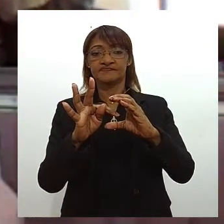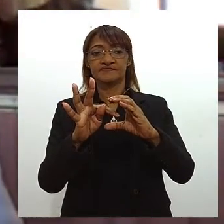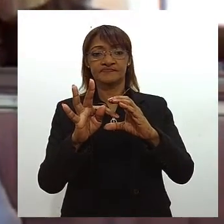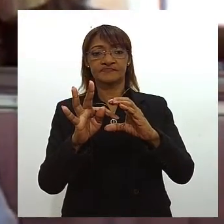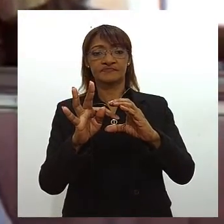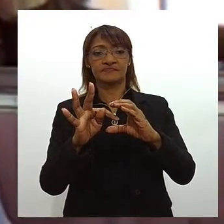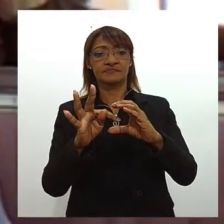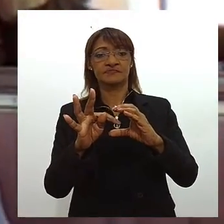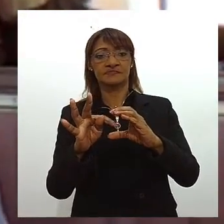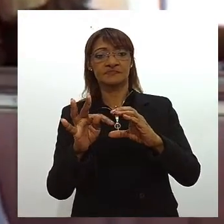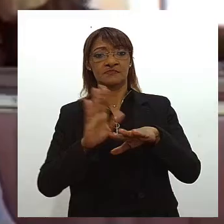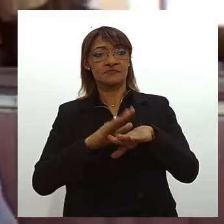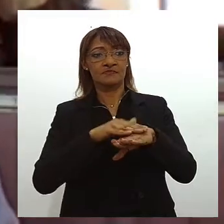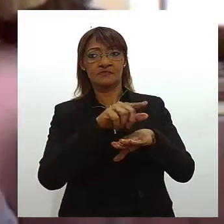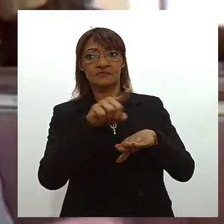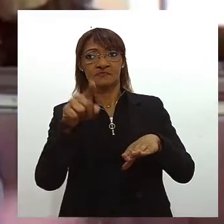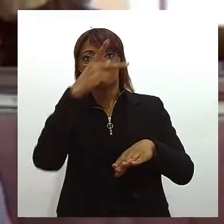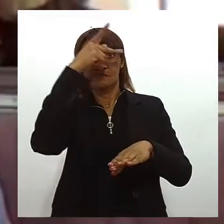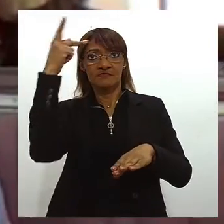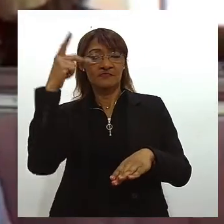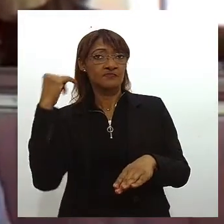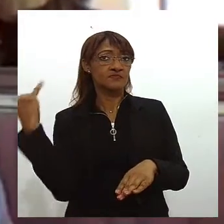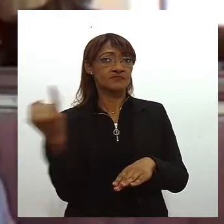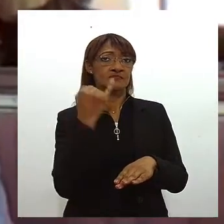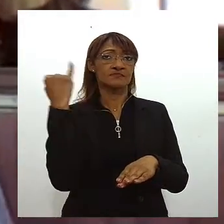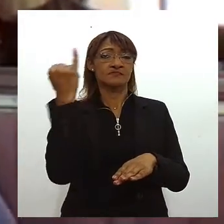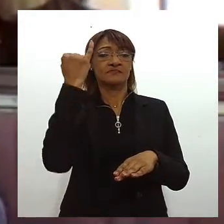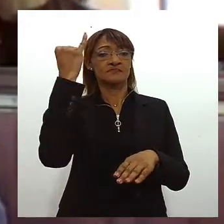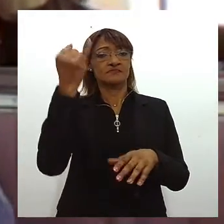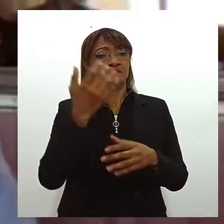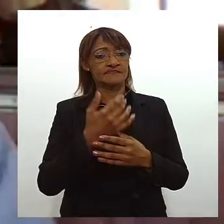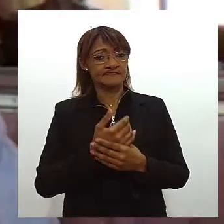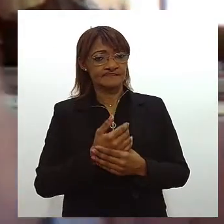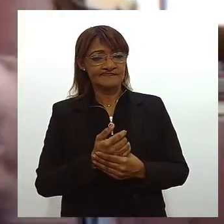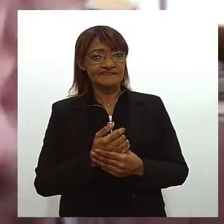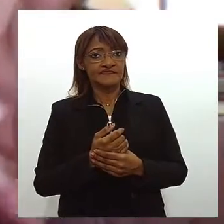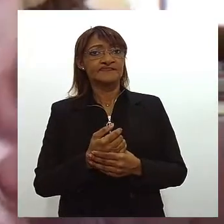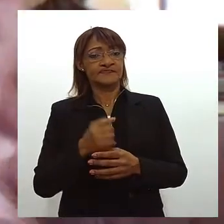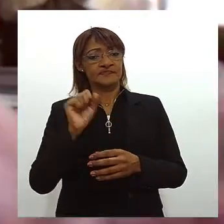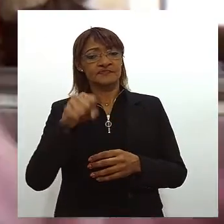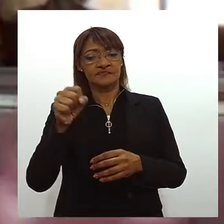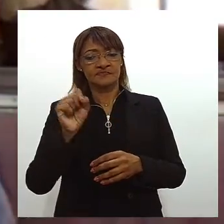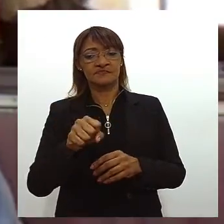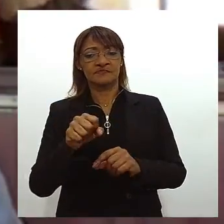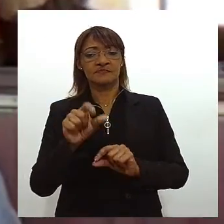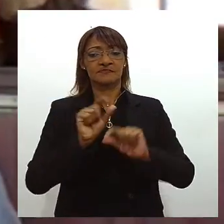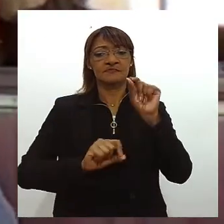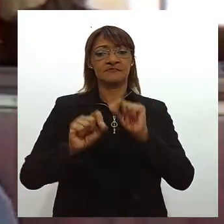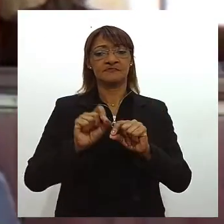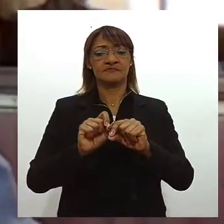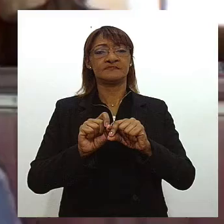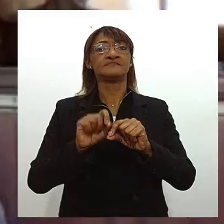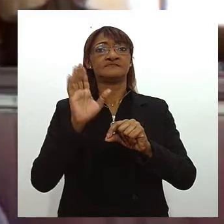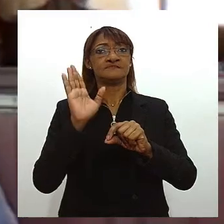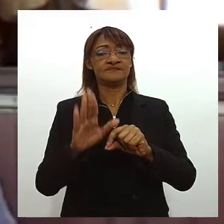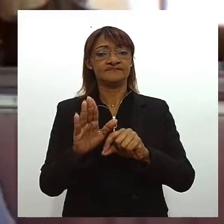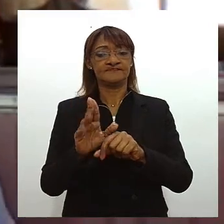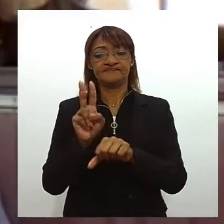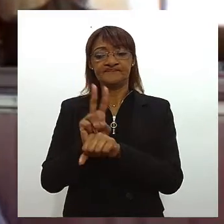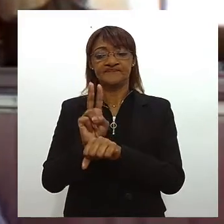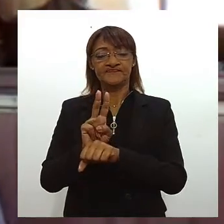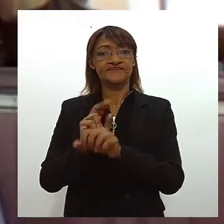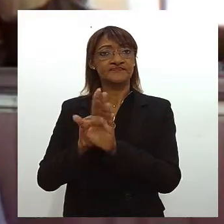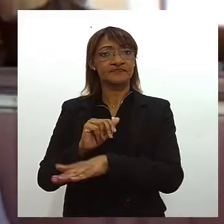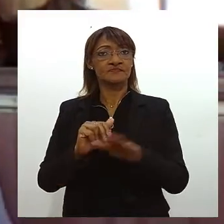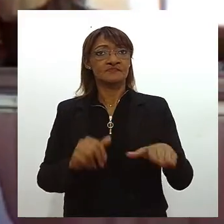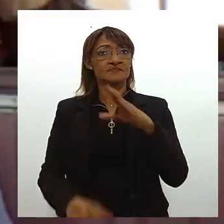como atores importantíssimos nesse cenário, como parceiros importantes na articulação da rede social protetiva das crianças